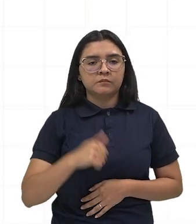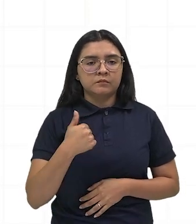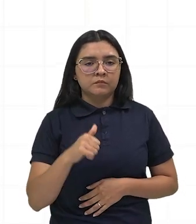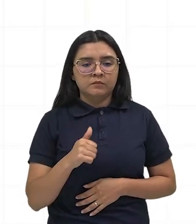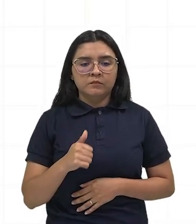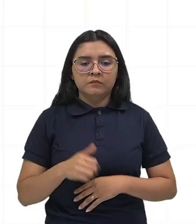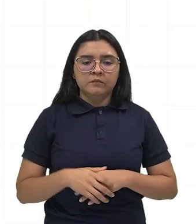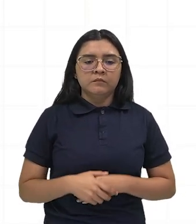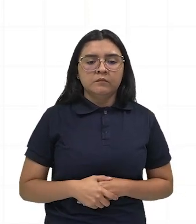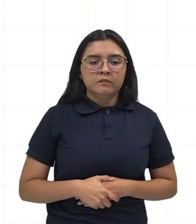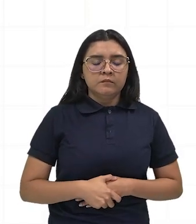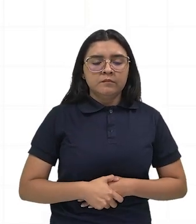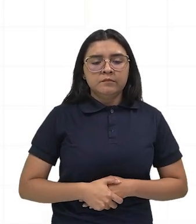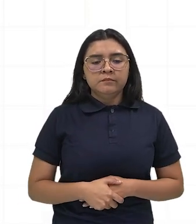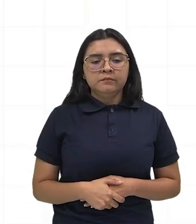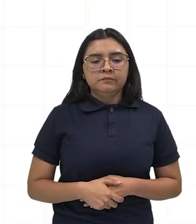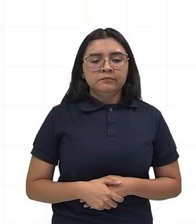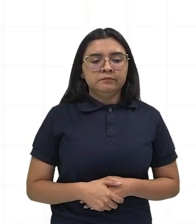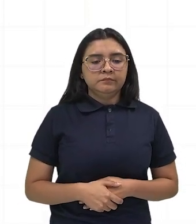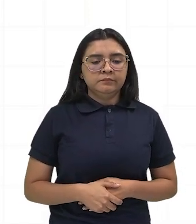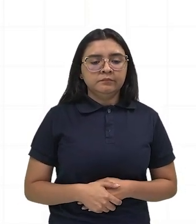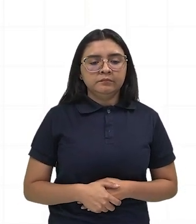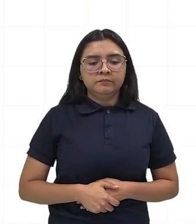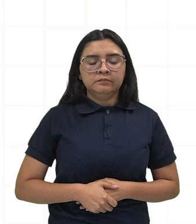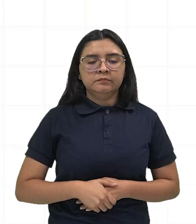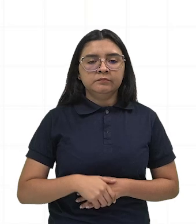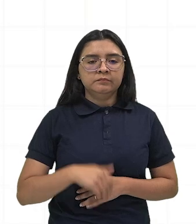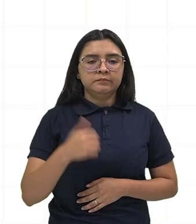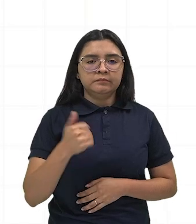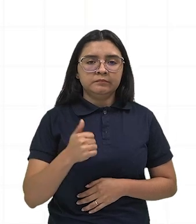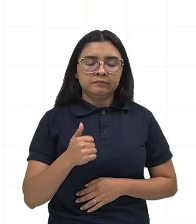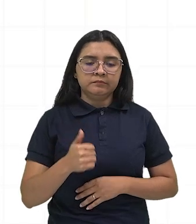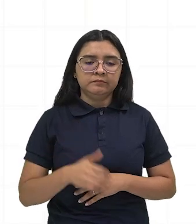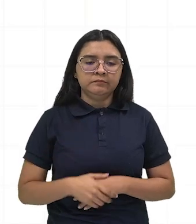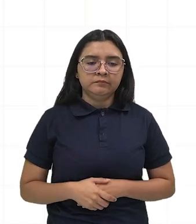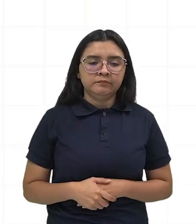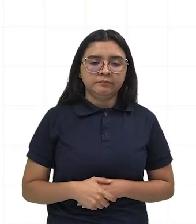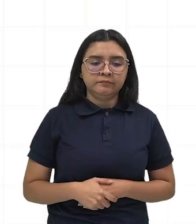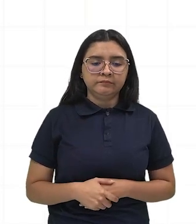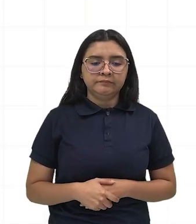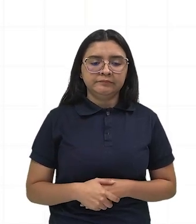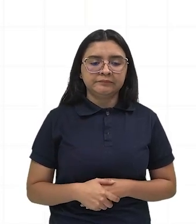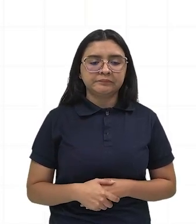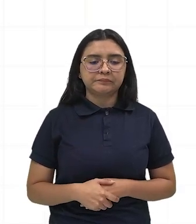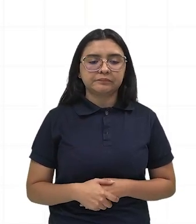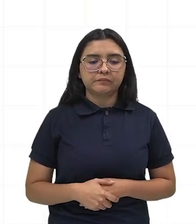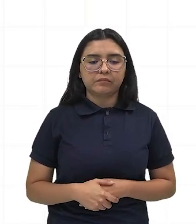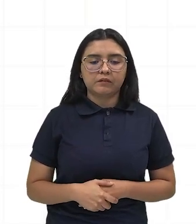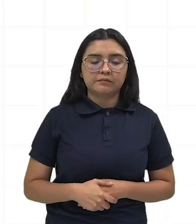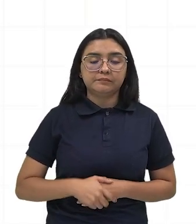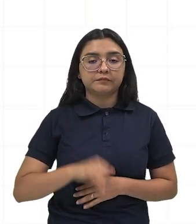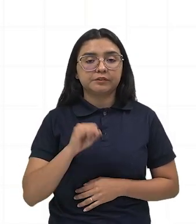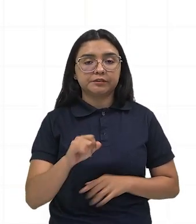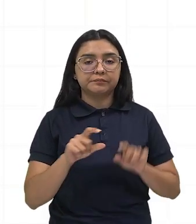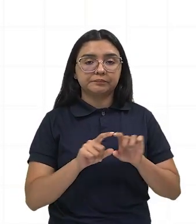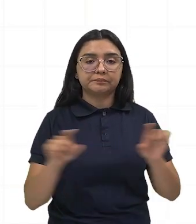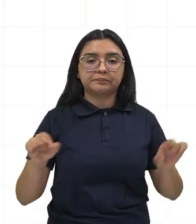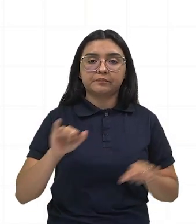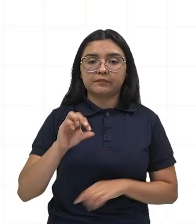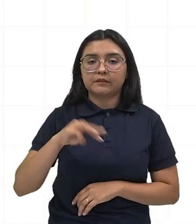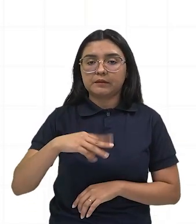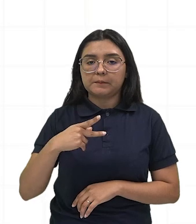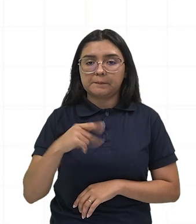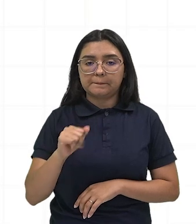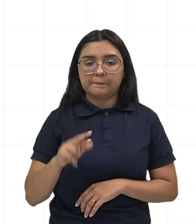Ó, somado com esse termo do meio foram 11 termos. E isso quando você estiver diante de